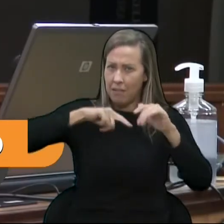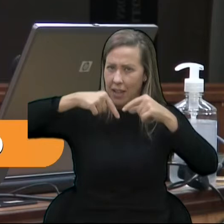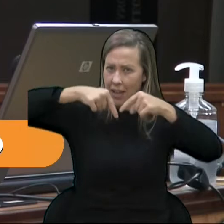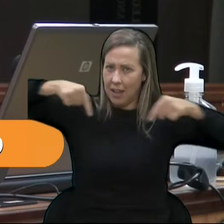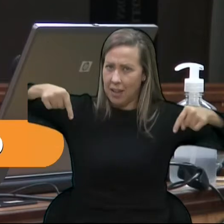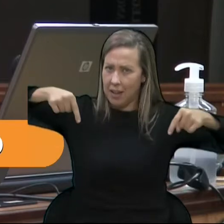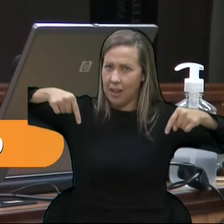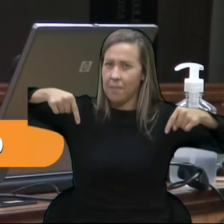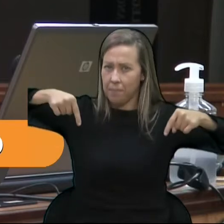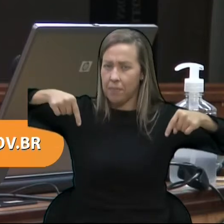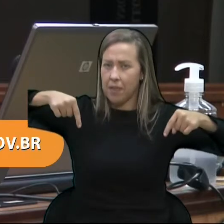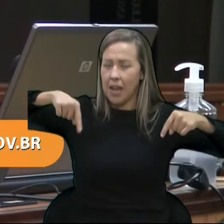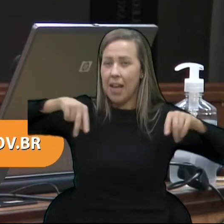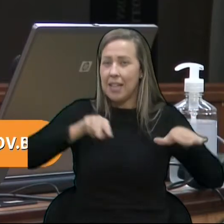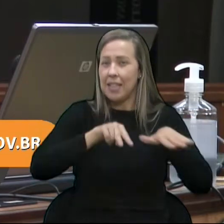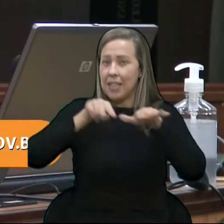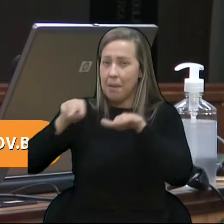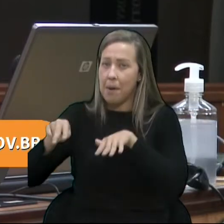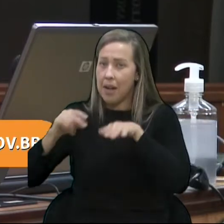embaixo, que é